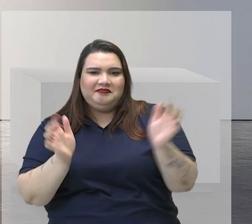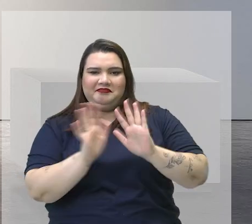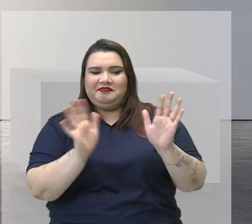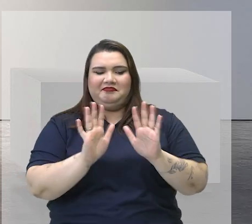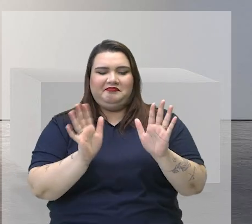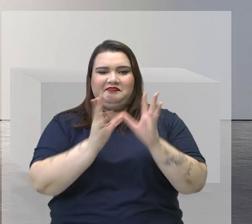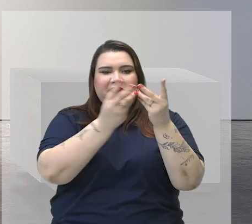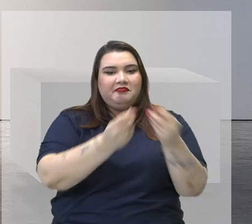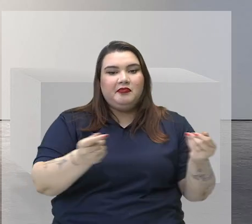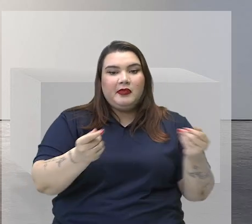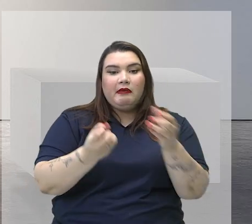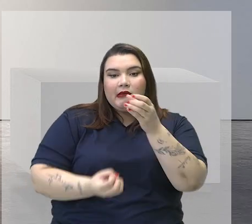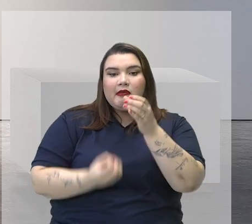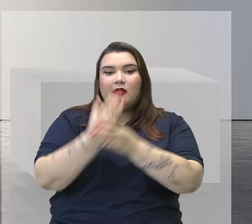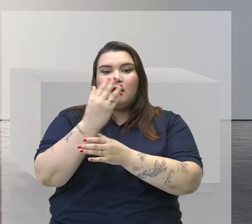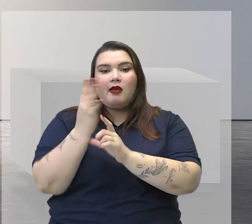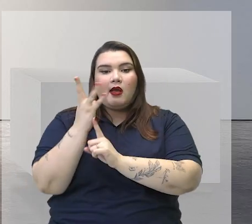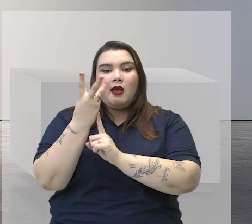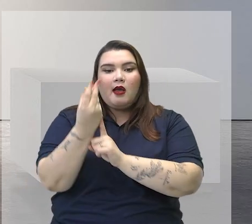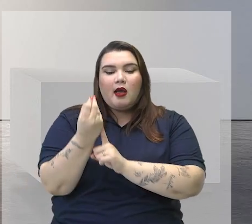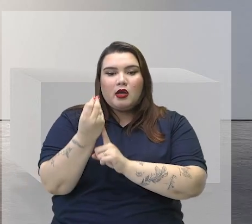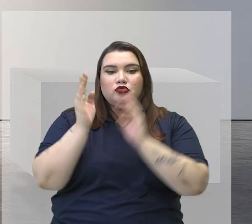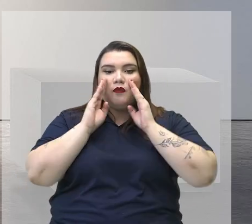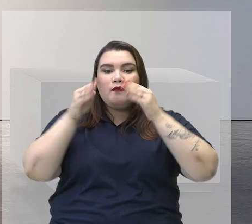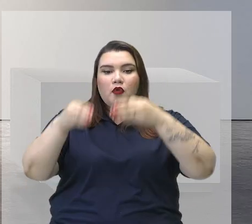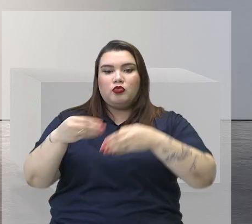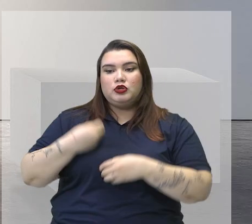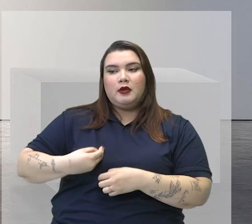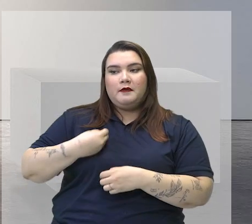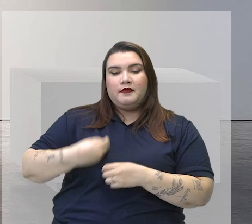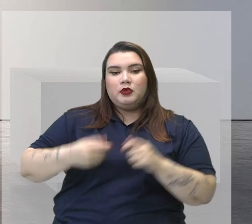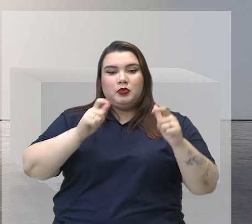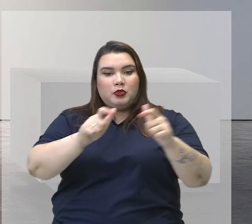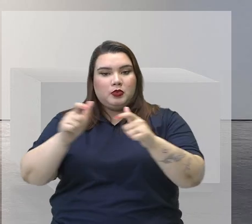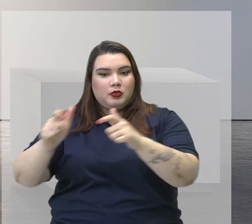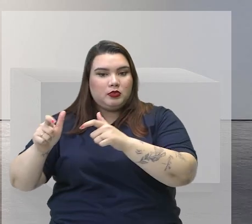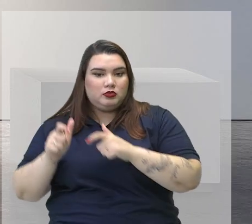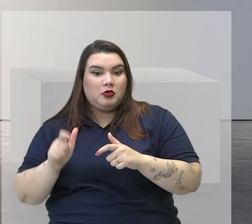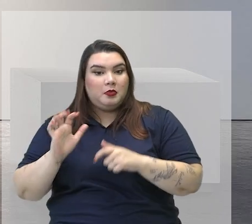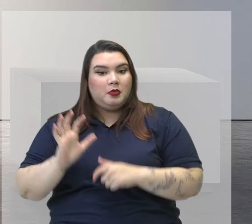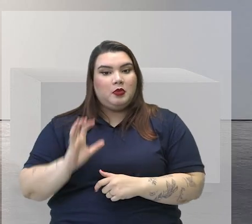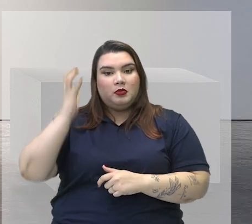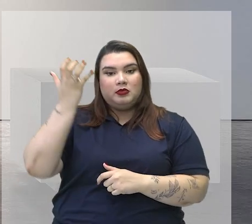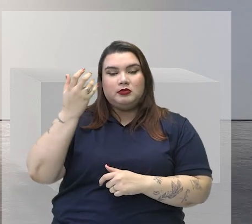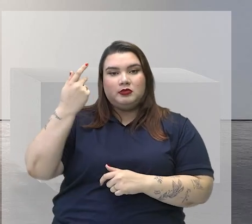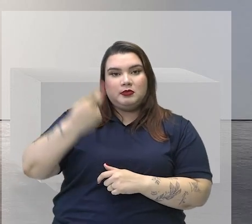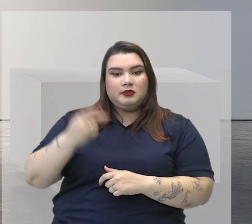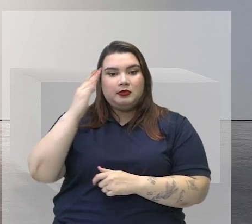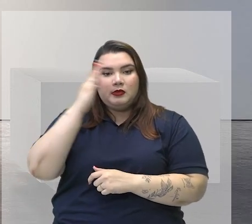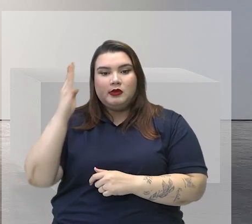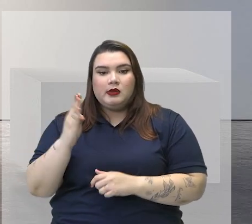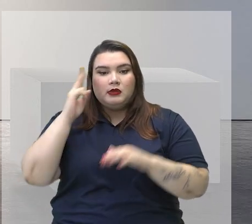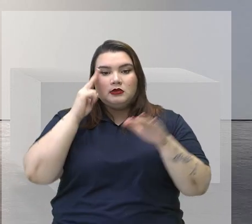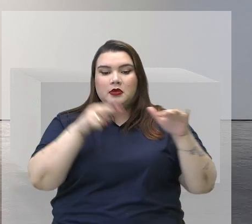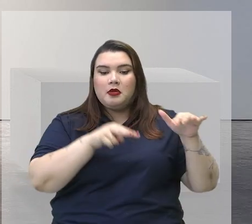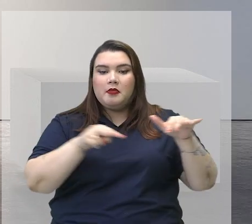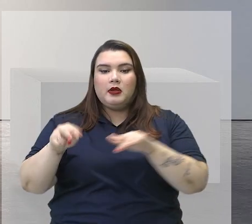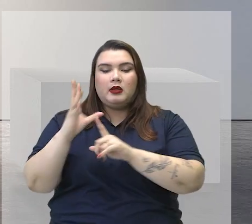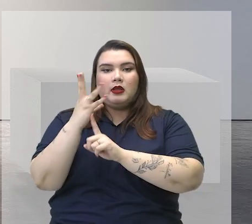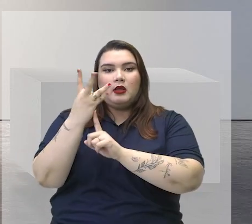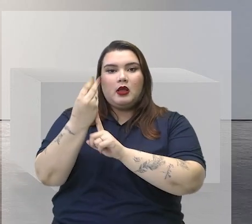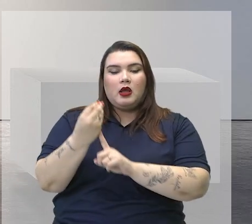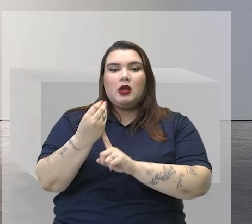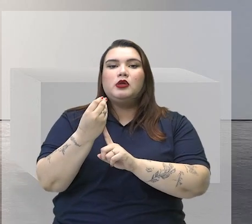e criar uma arte voltada para a realidades locais, como ocorreu no Brasil com a Semana de